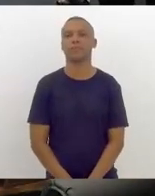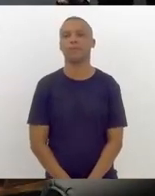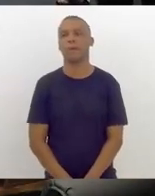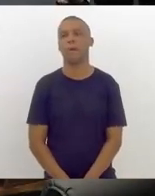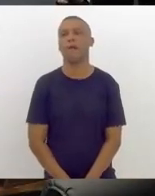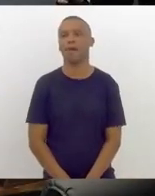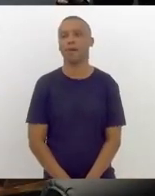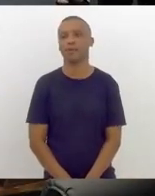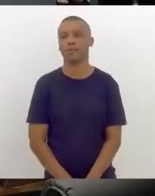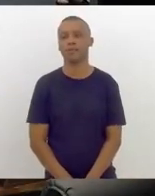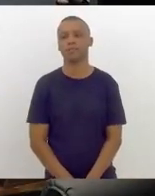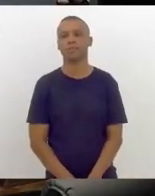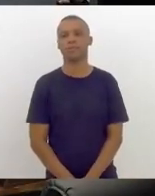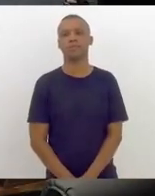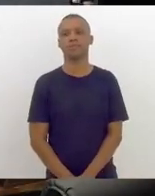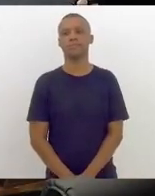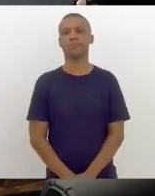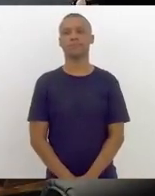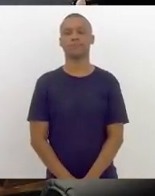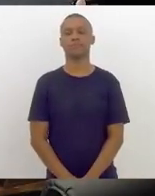vai ser extraordinário